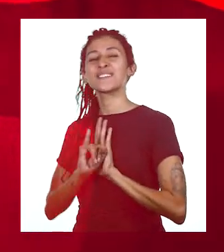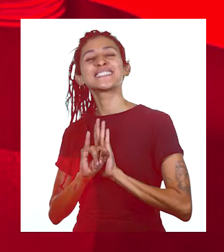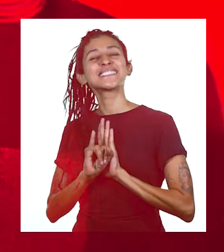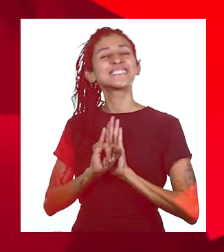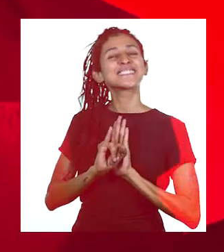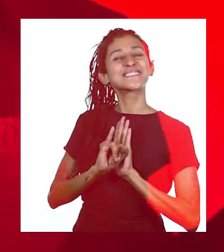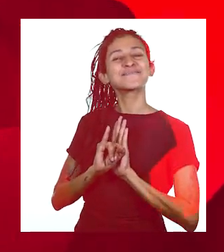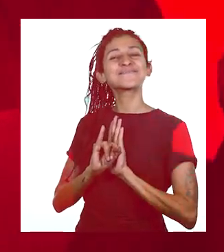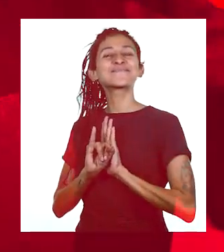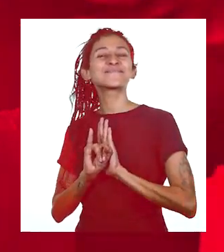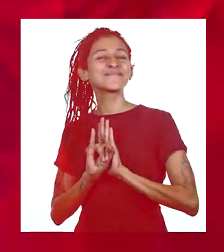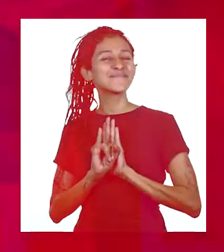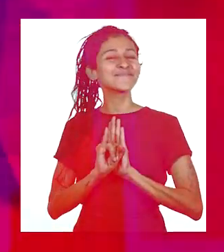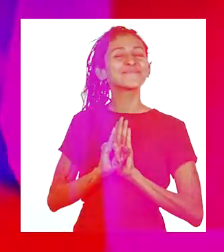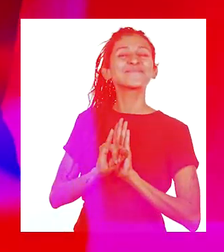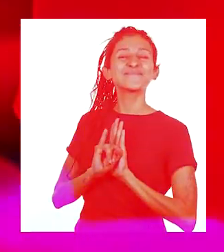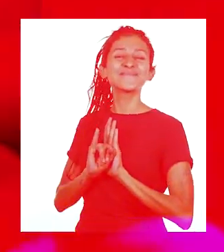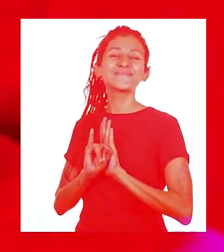ser